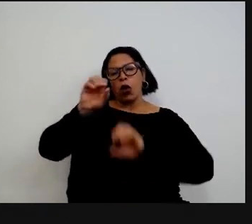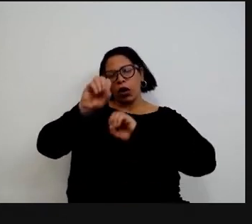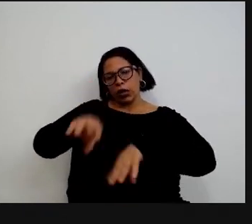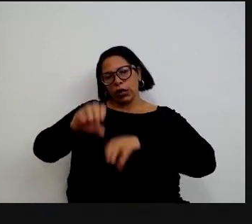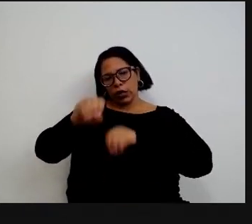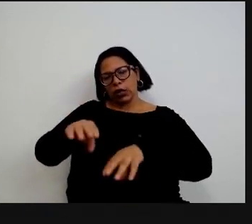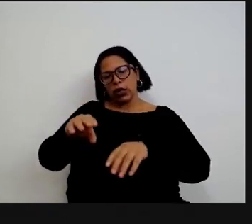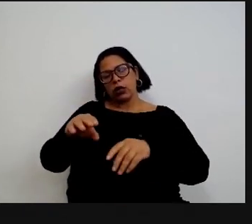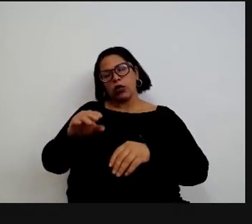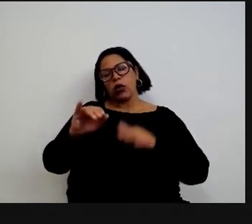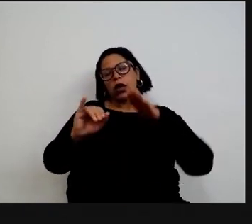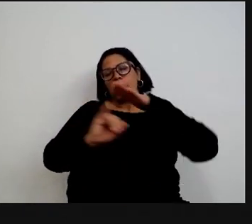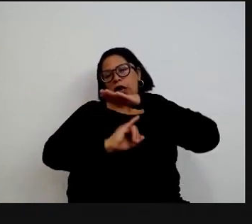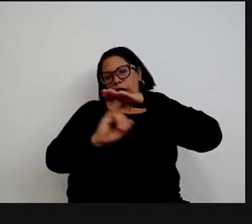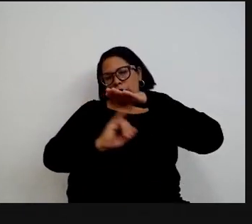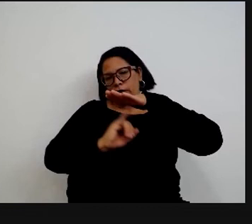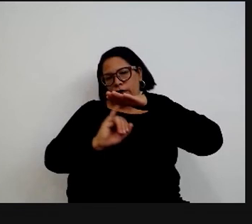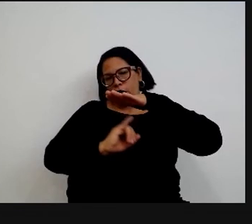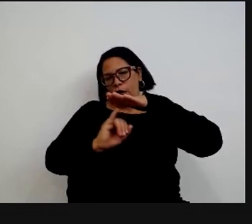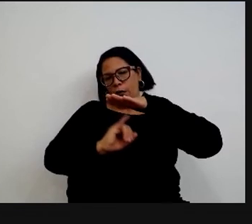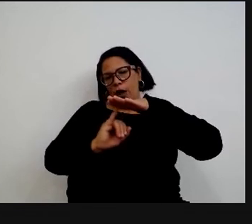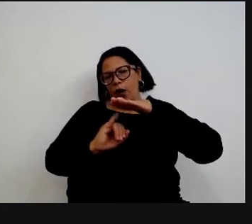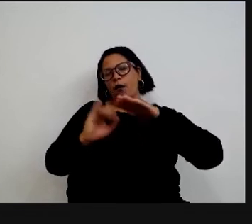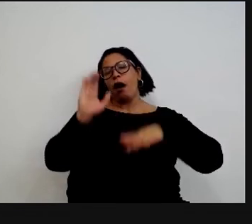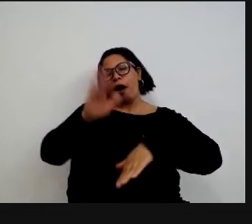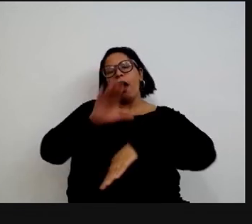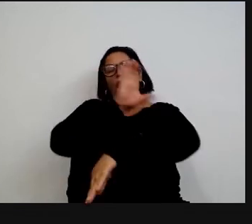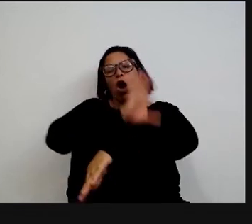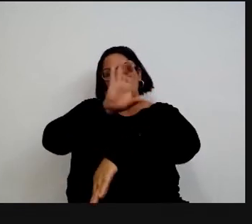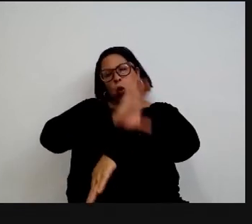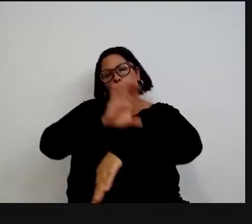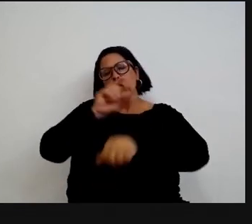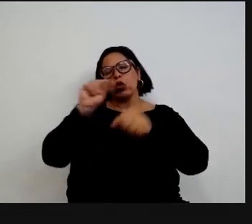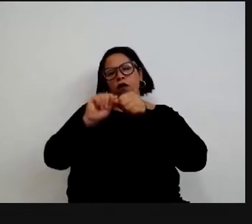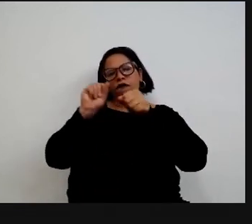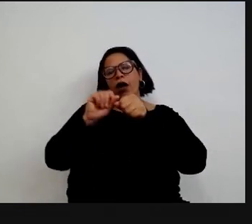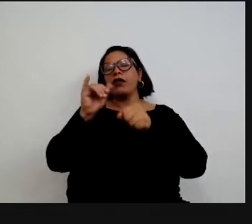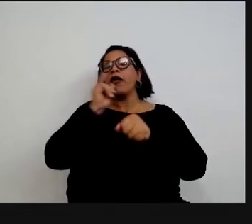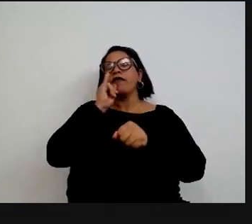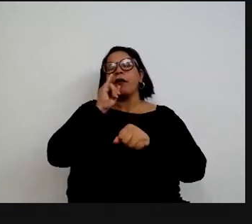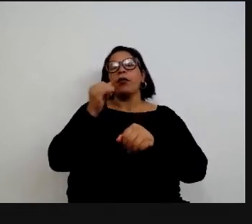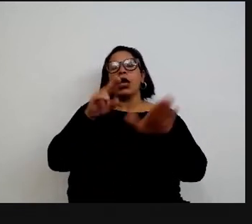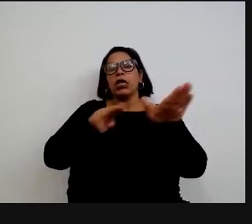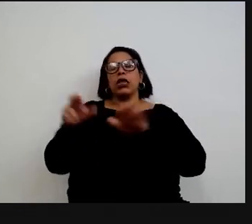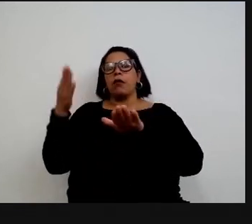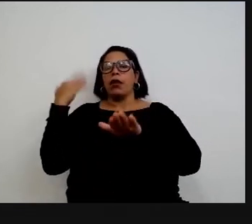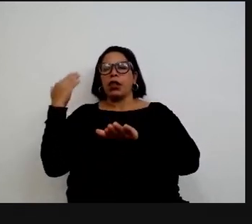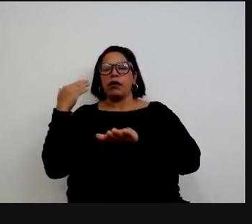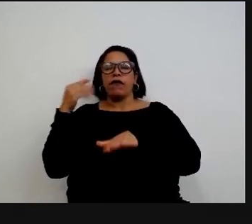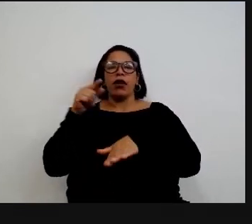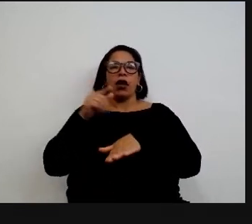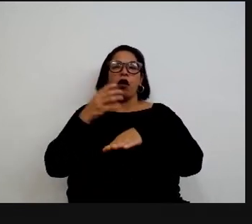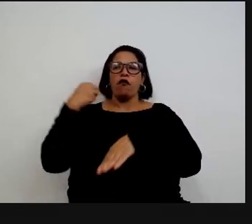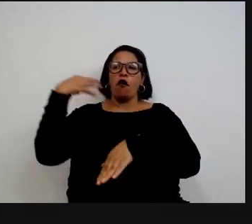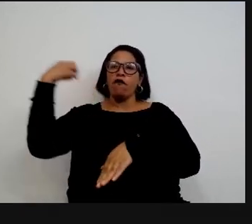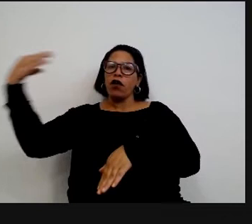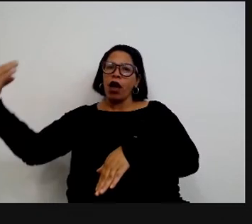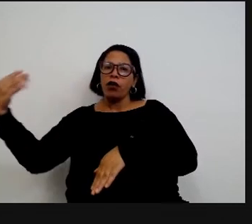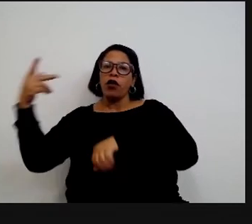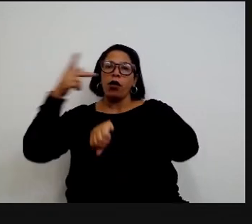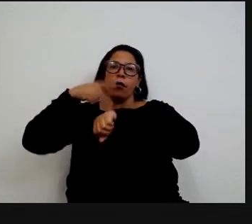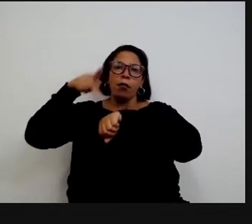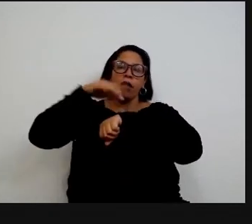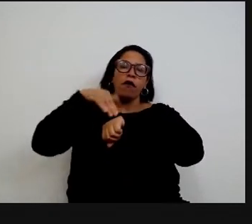educação informal, né, não formal, que é essas capacitações que nós fazemos. Semana que vem, por exemplo, eu estou em Príncipe, dando